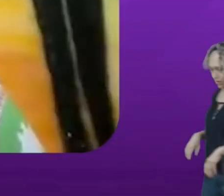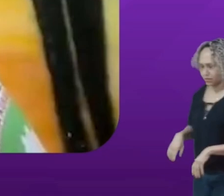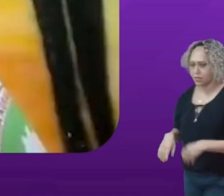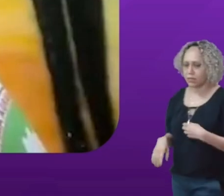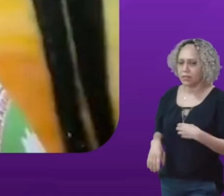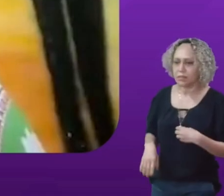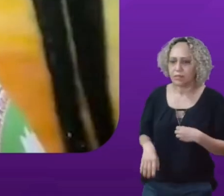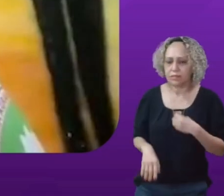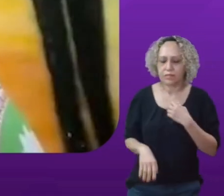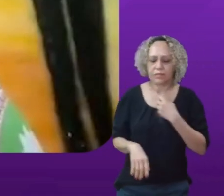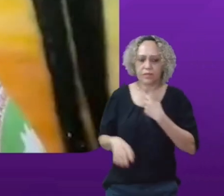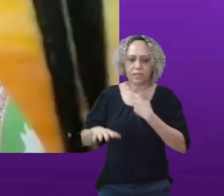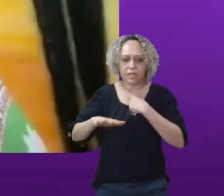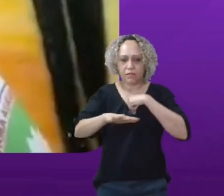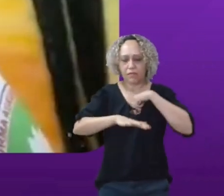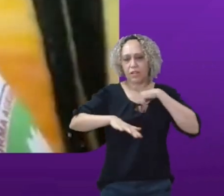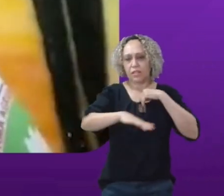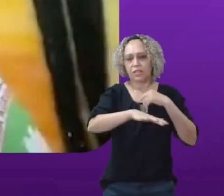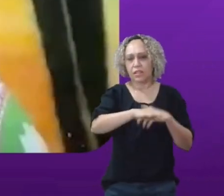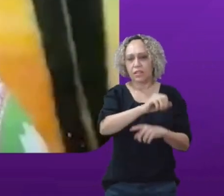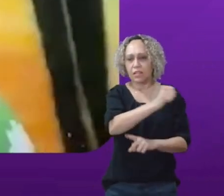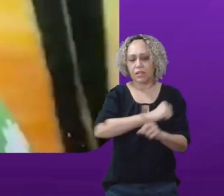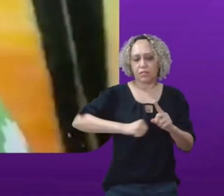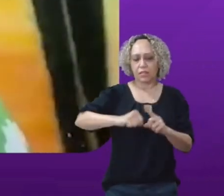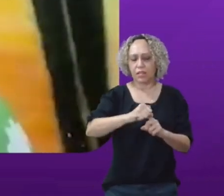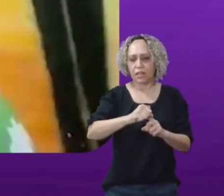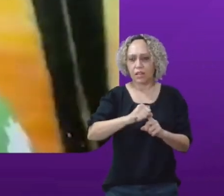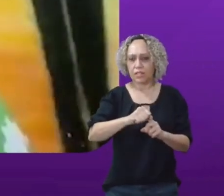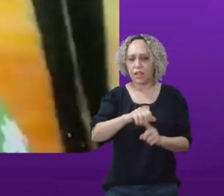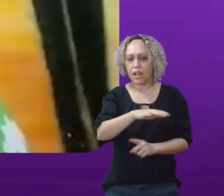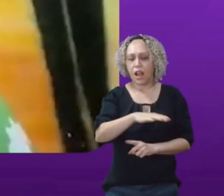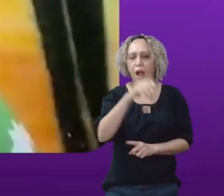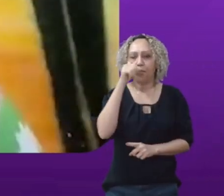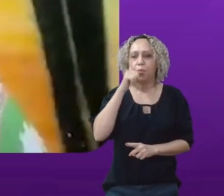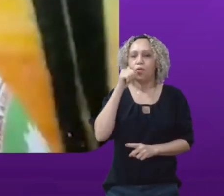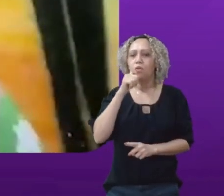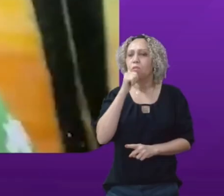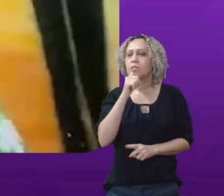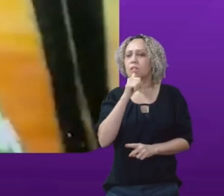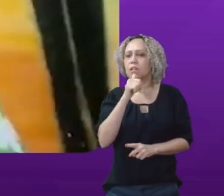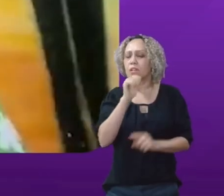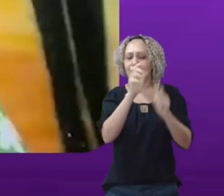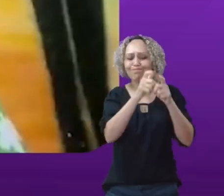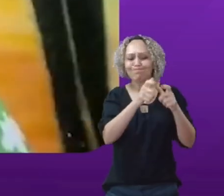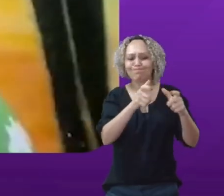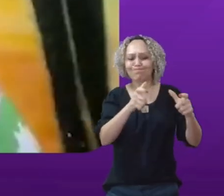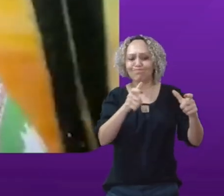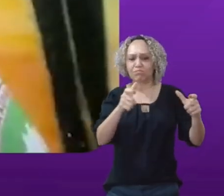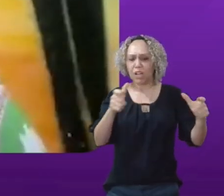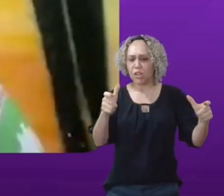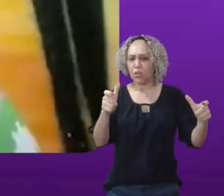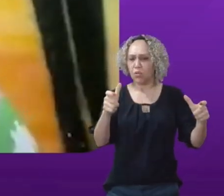da sociedade, a mulher predomina, ela é o maior número. E,